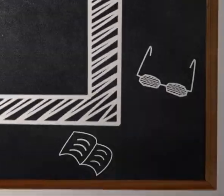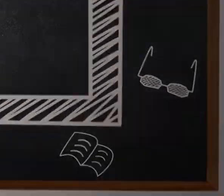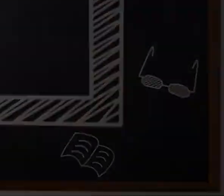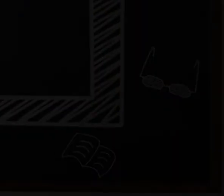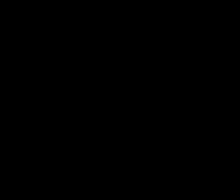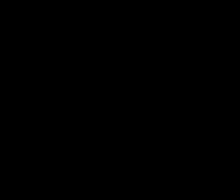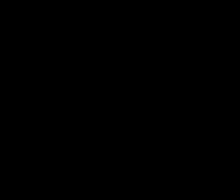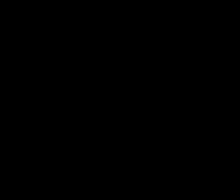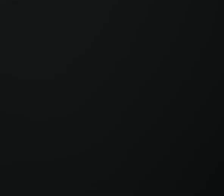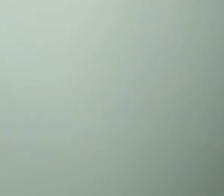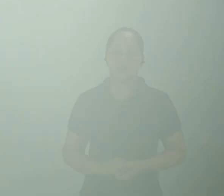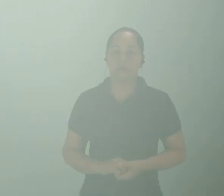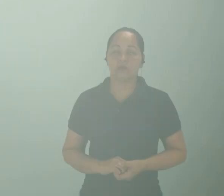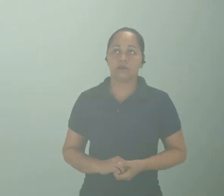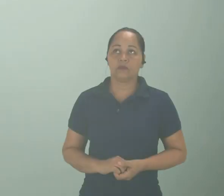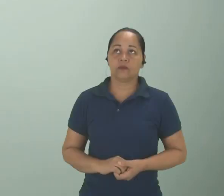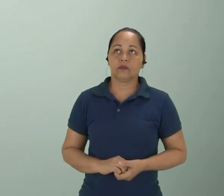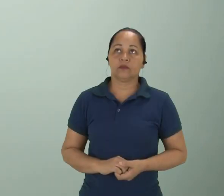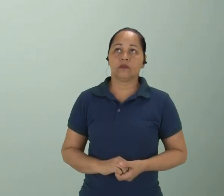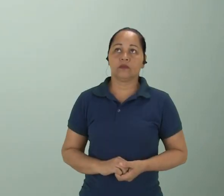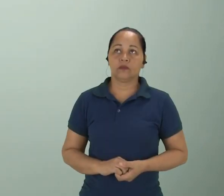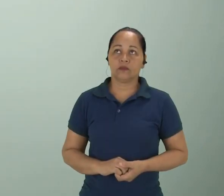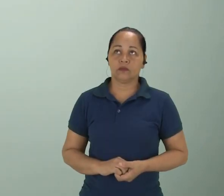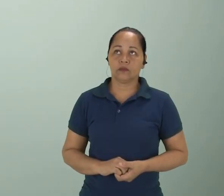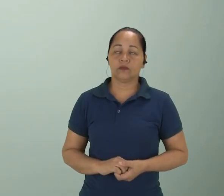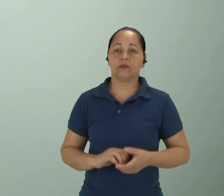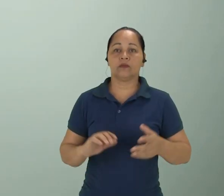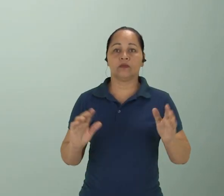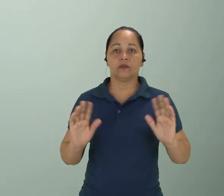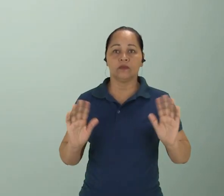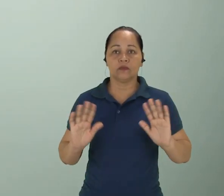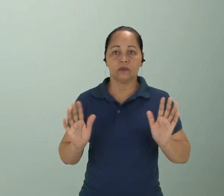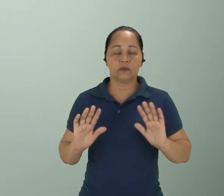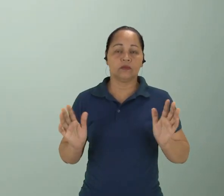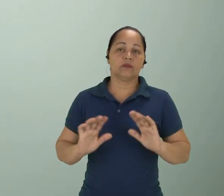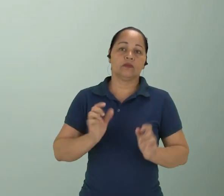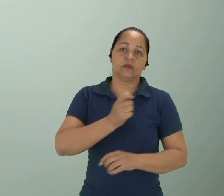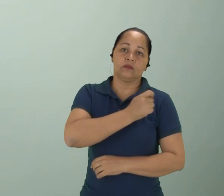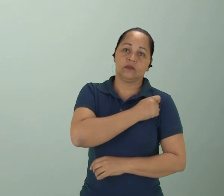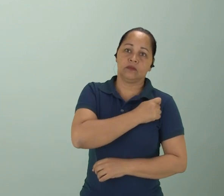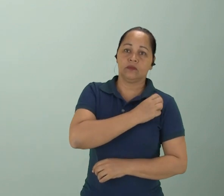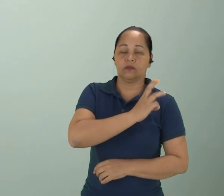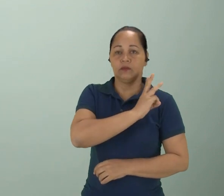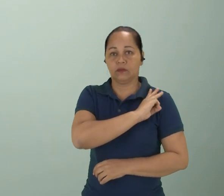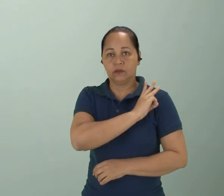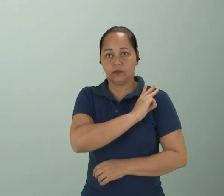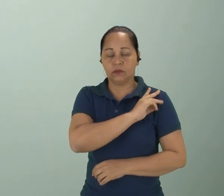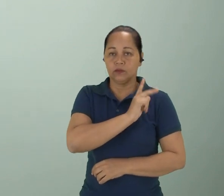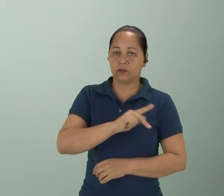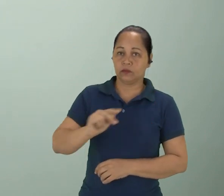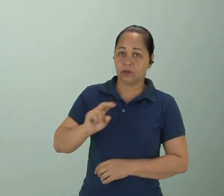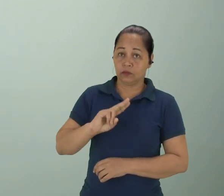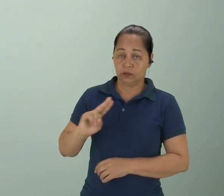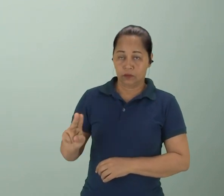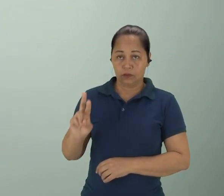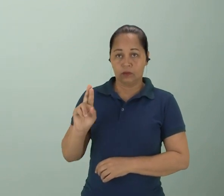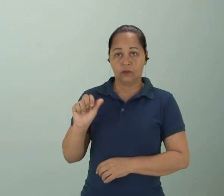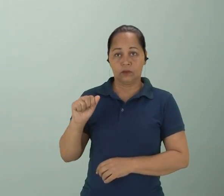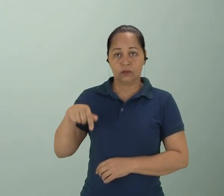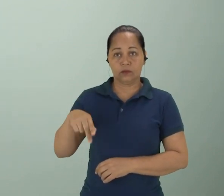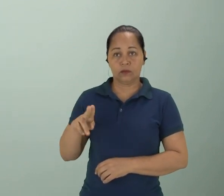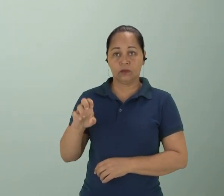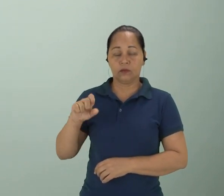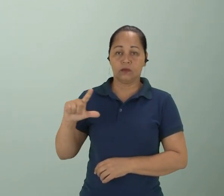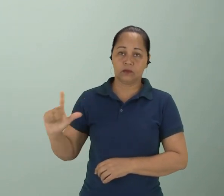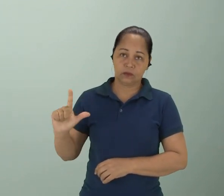aí o olá meninos e meninas o terceiro ano do ensino médio eu só professora raquel de filosofia